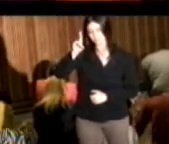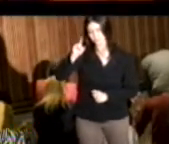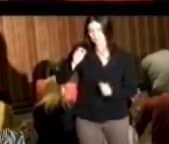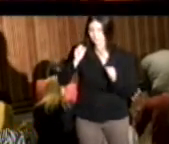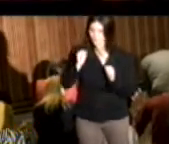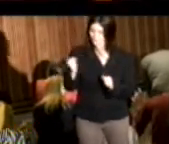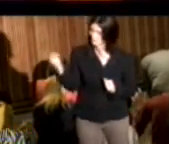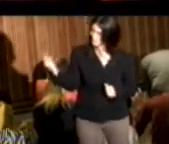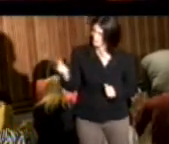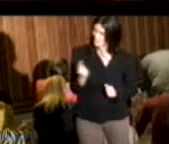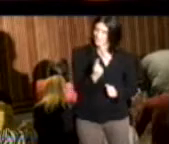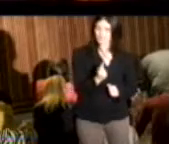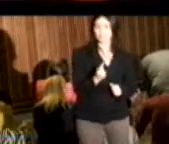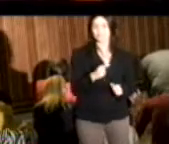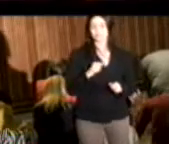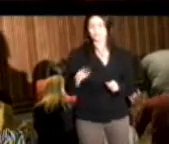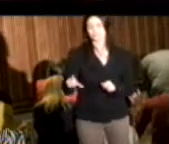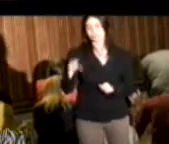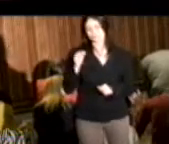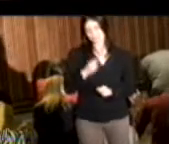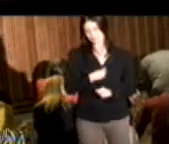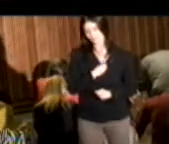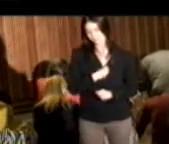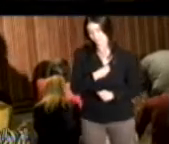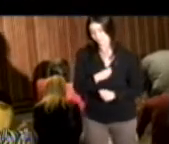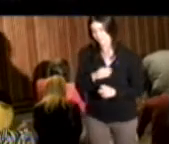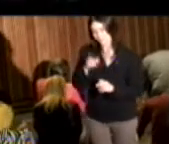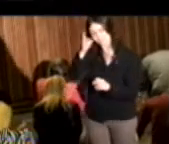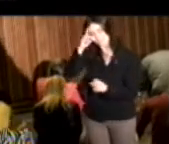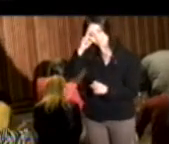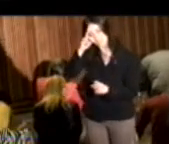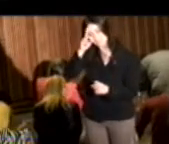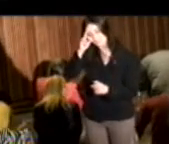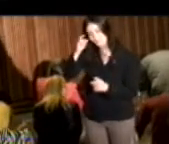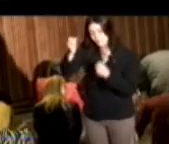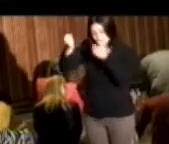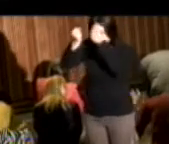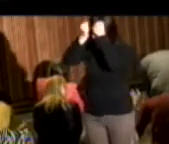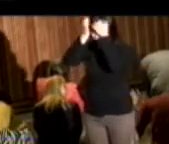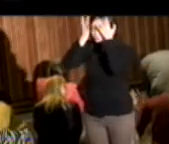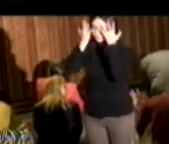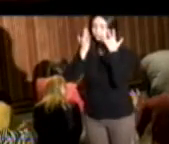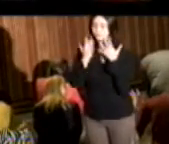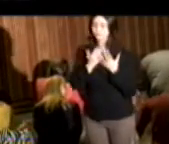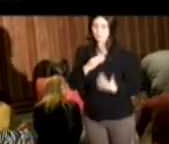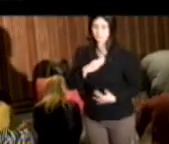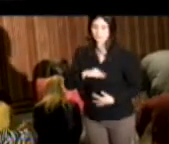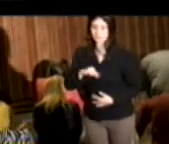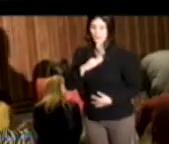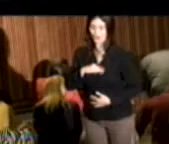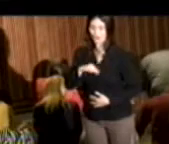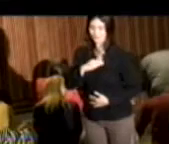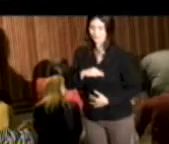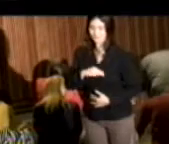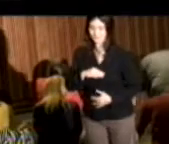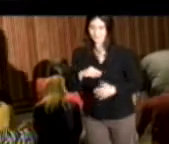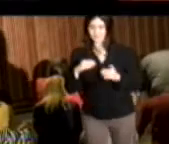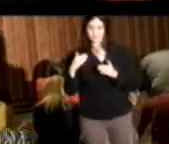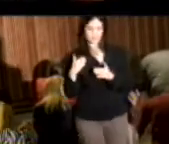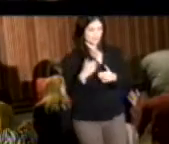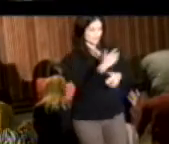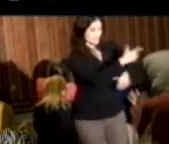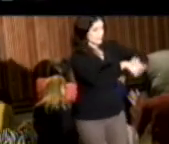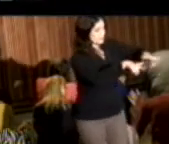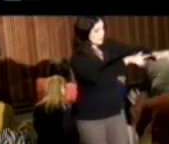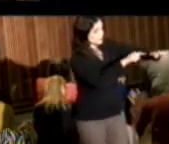decidir, Senhor, viver pela misericórdia do Senhor sobre eles, e deles para com os outros. Põe a tua mão